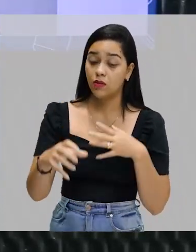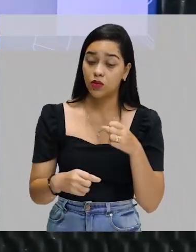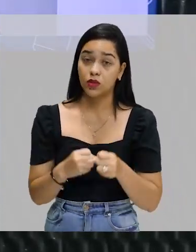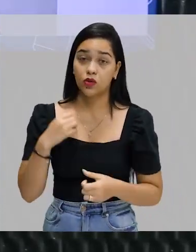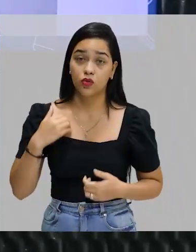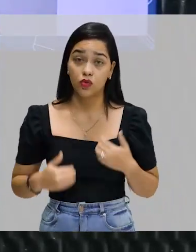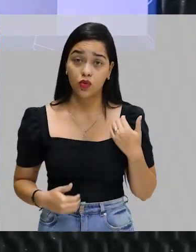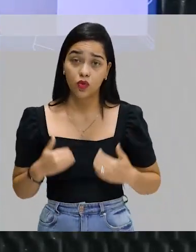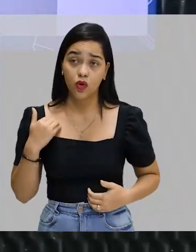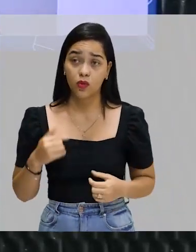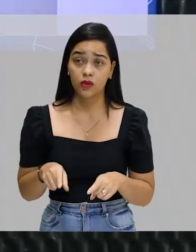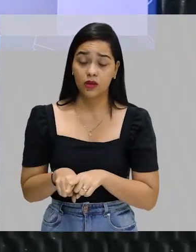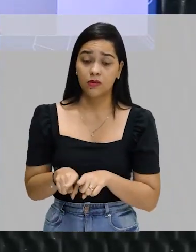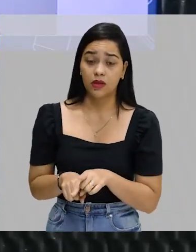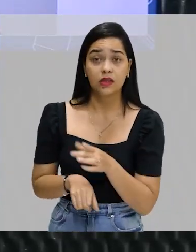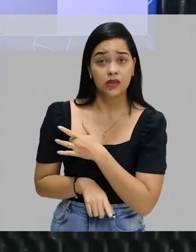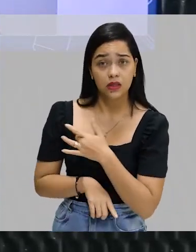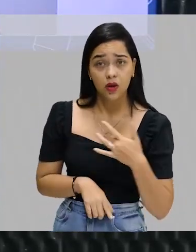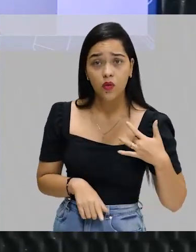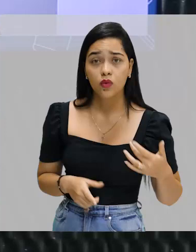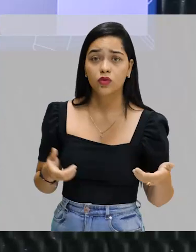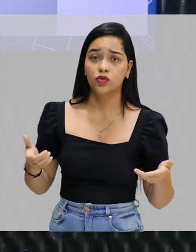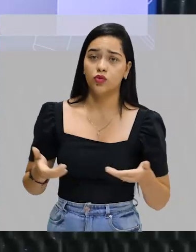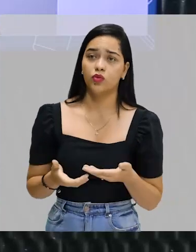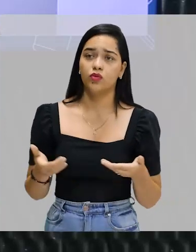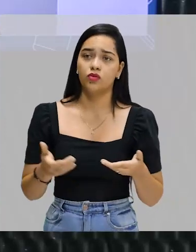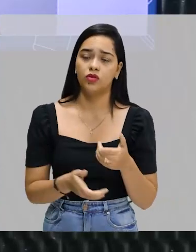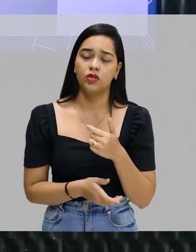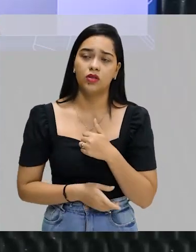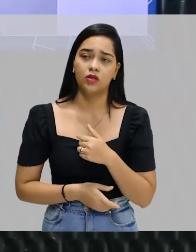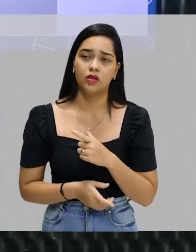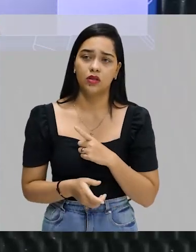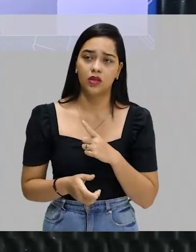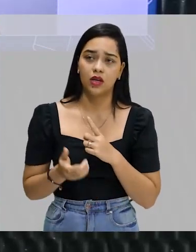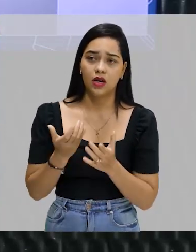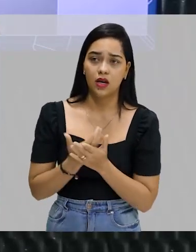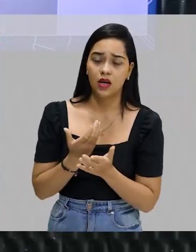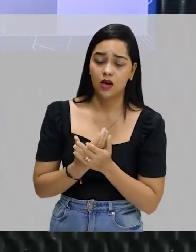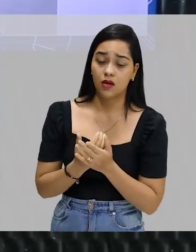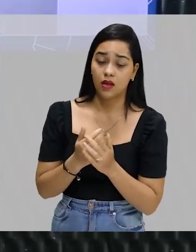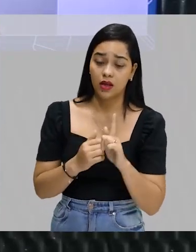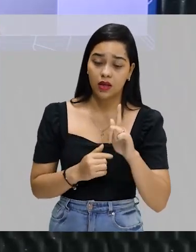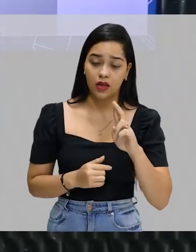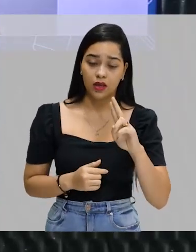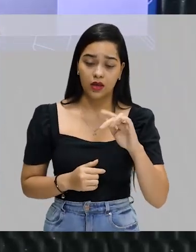corpo, inclusive de saúde hoje, né? Aí eu vou puxar a aula do meu colega Guilherme, que